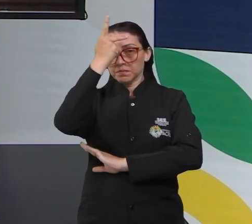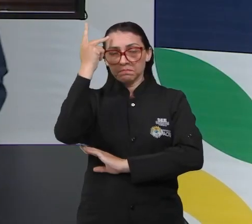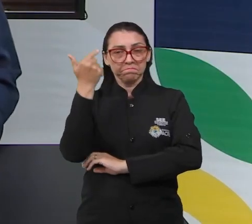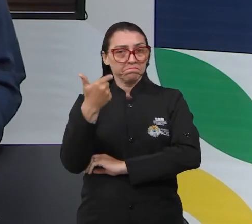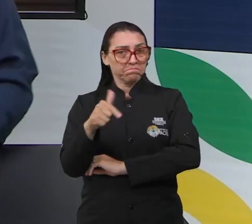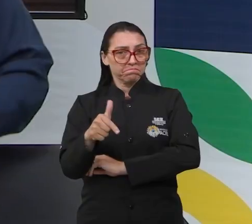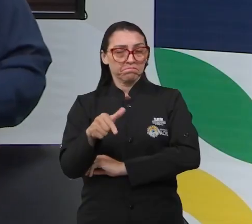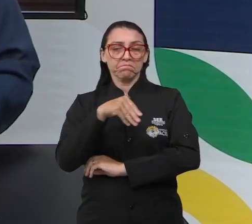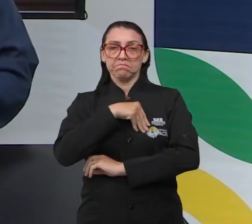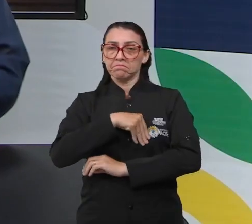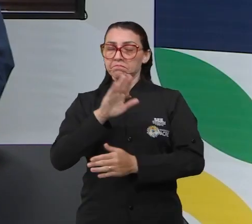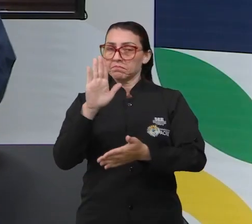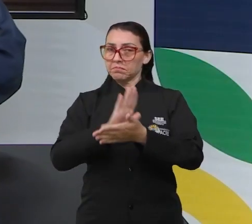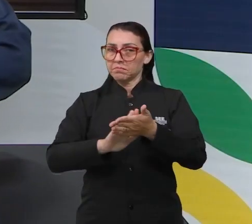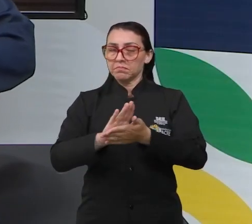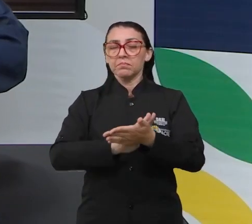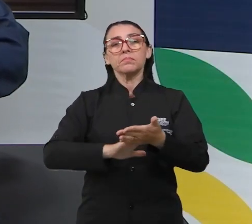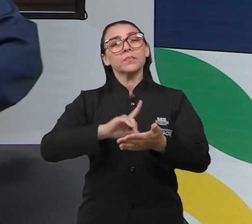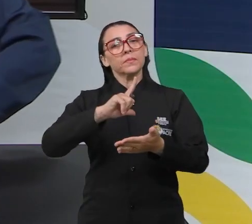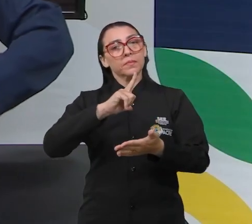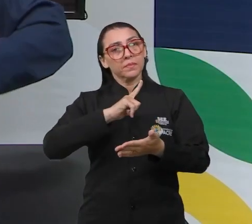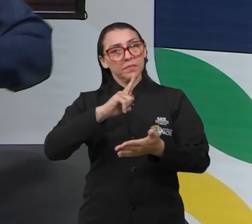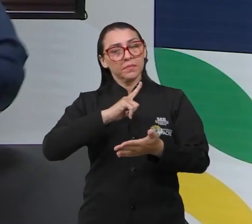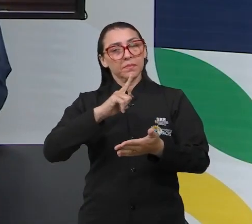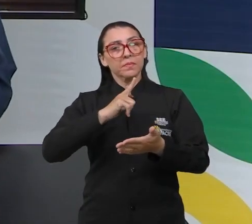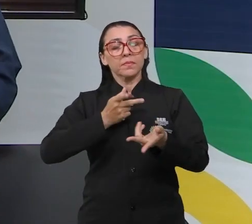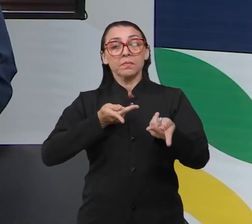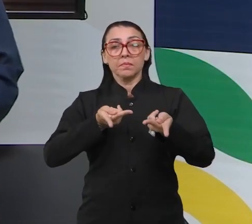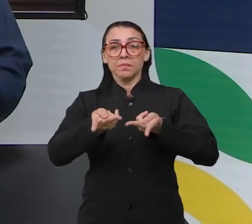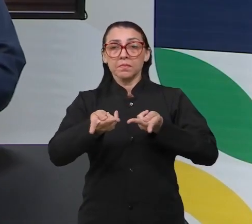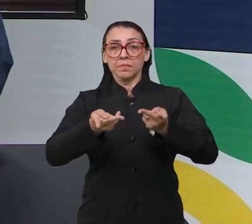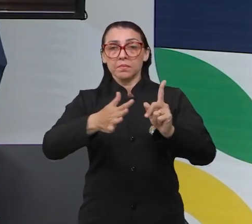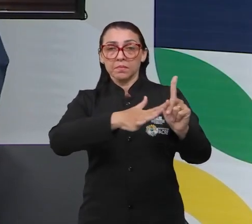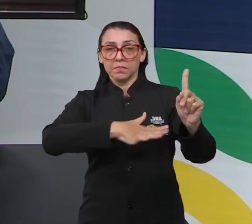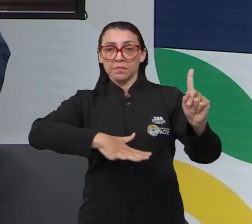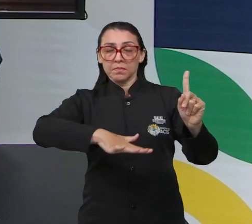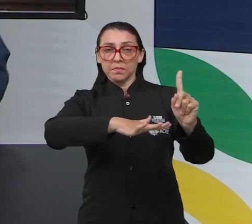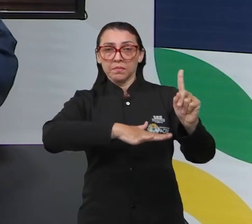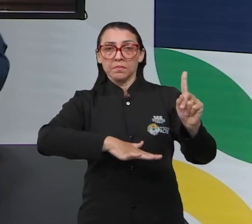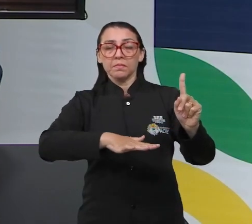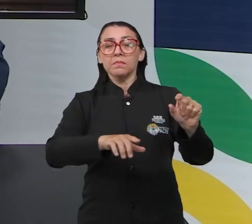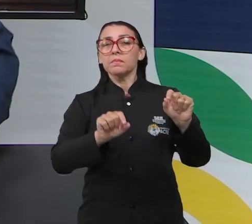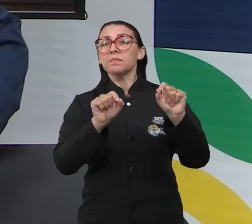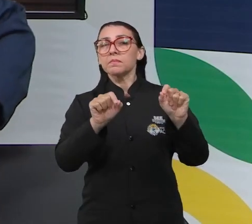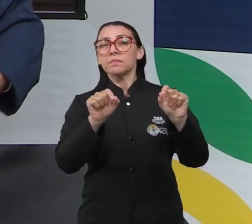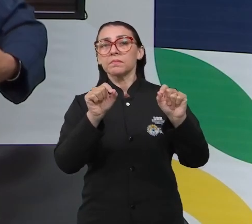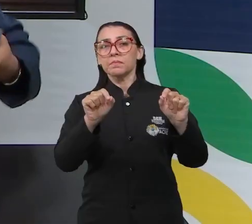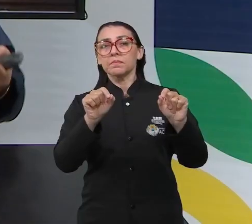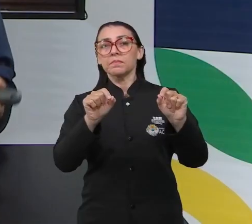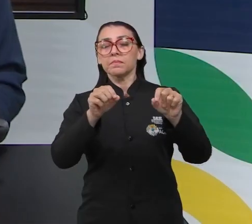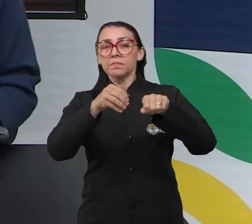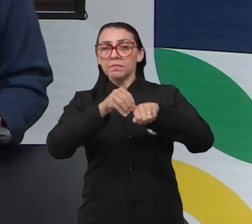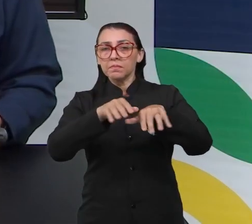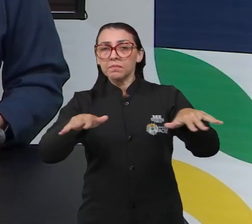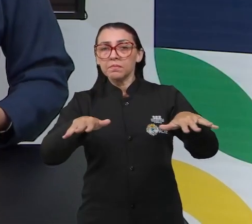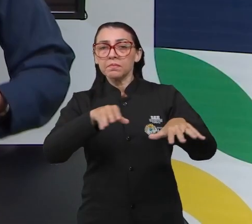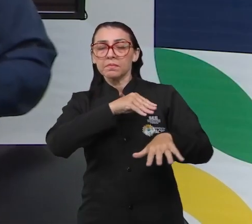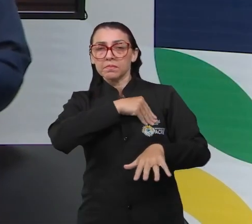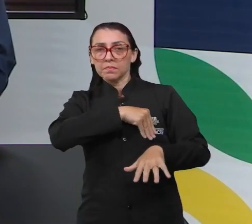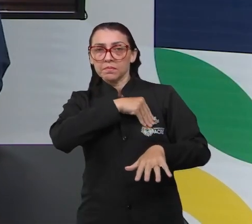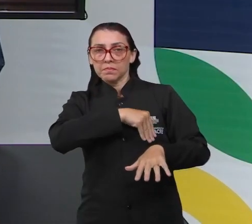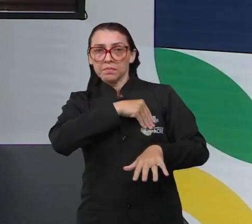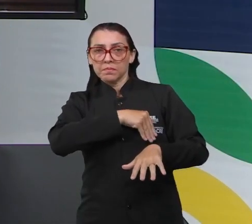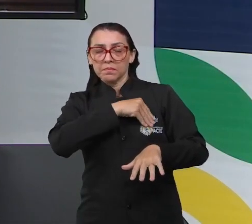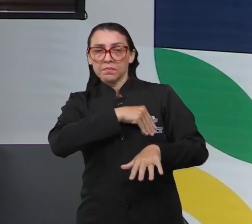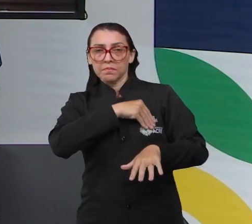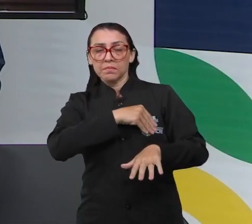têm renda nenhuma, existem programas sociais voltados para quê? Para distribuir uma renda